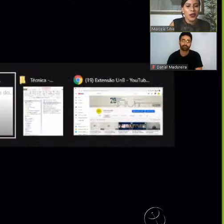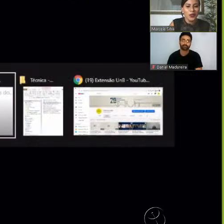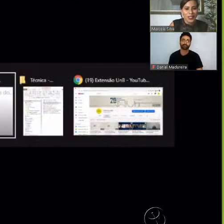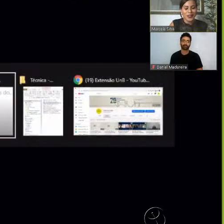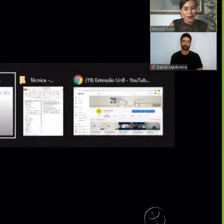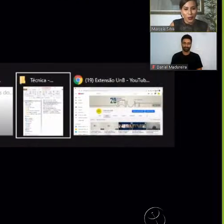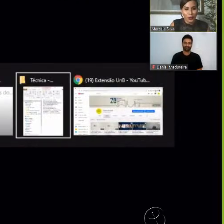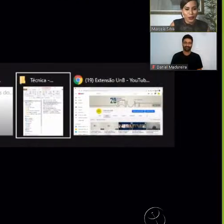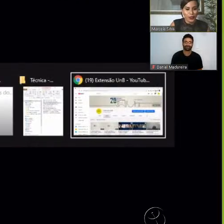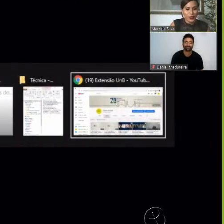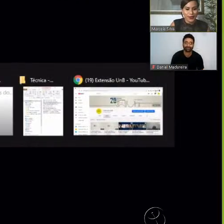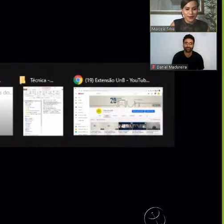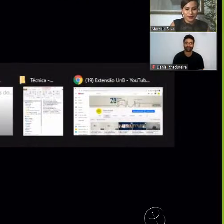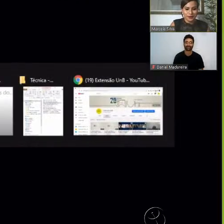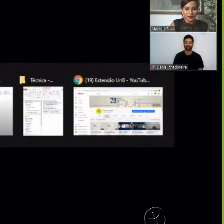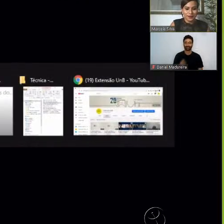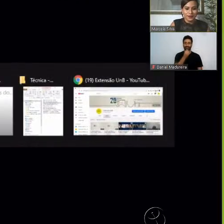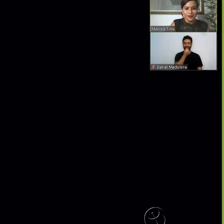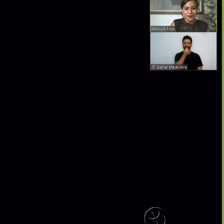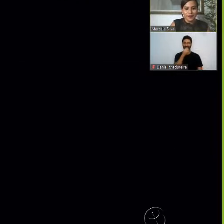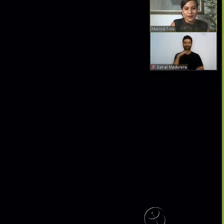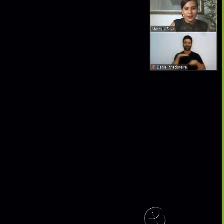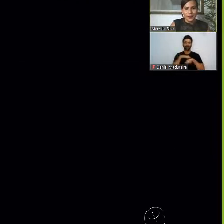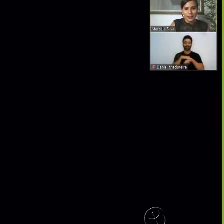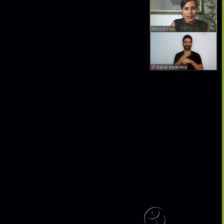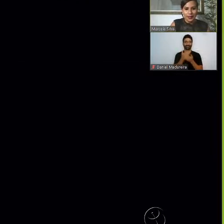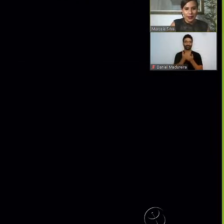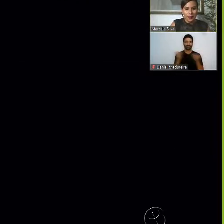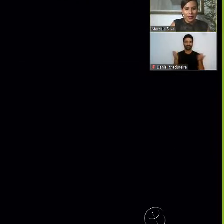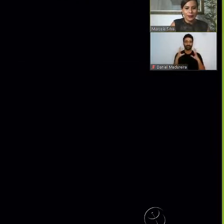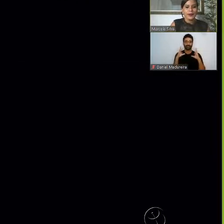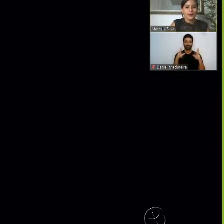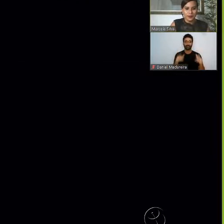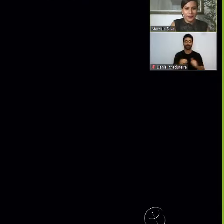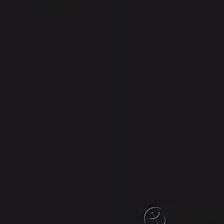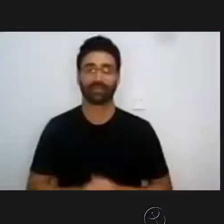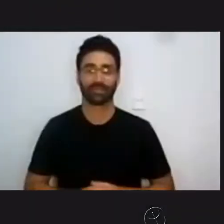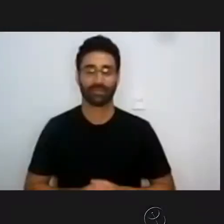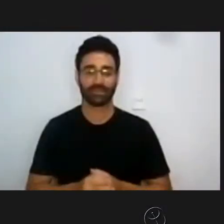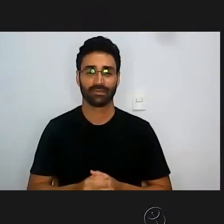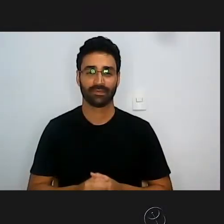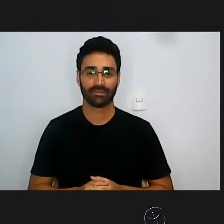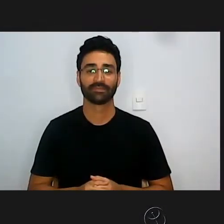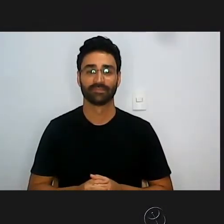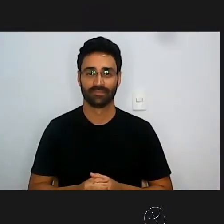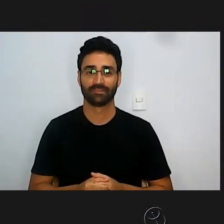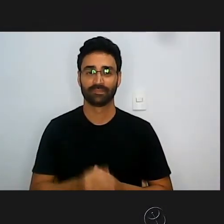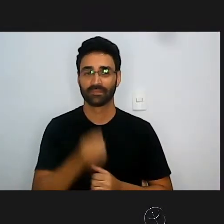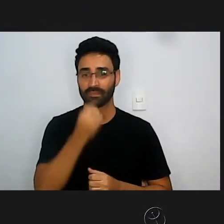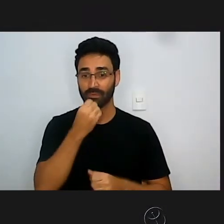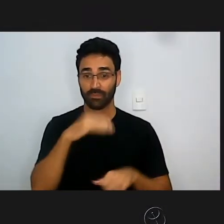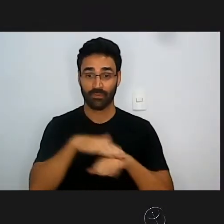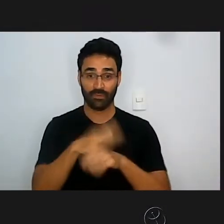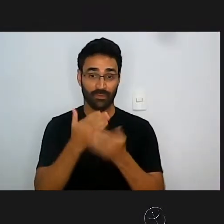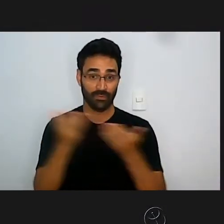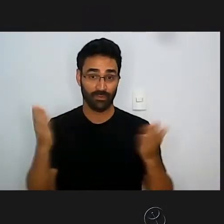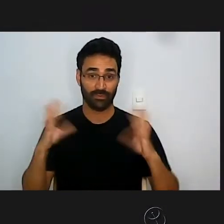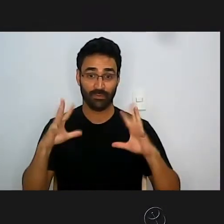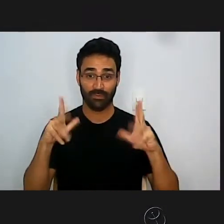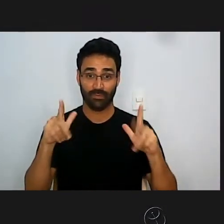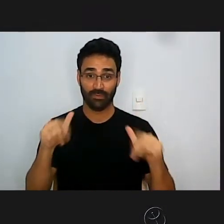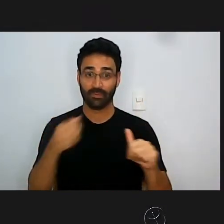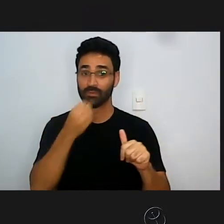Muito boa noite a todos. Deixa eu ver se tá aí aberto. Muito boa noite a todos e sejam todos